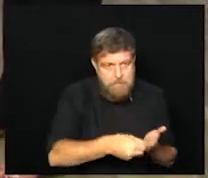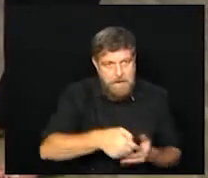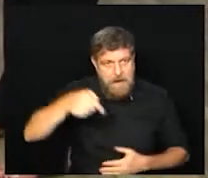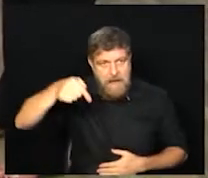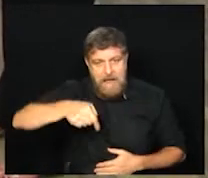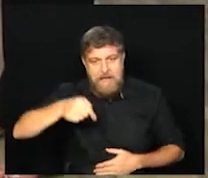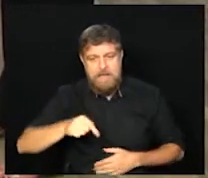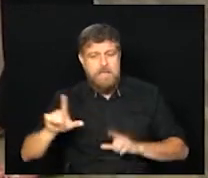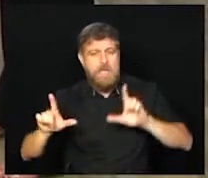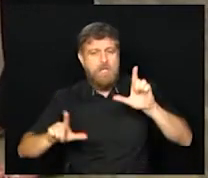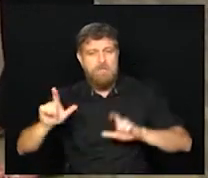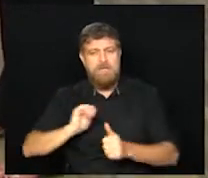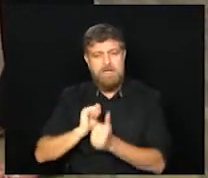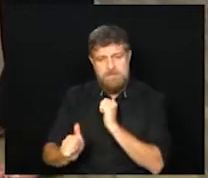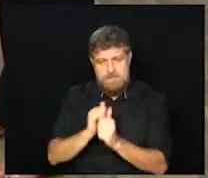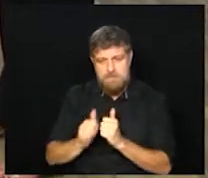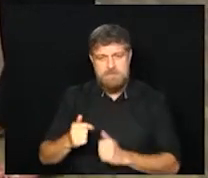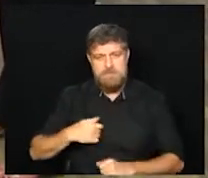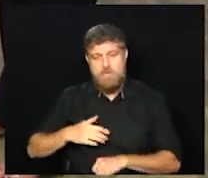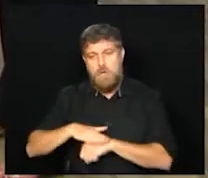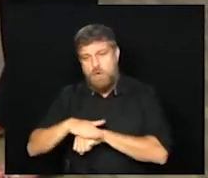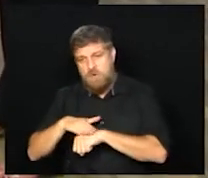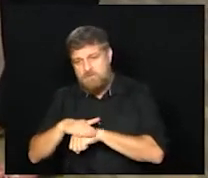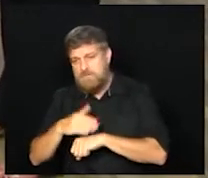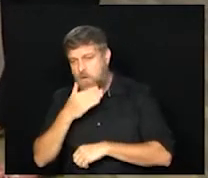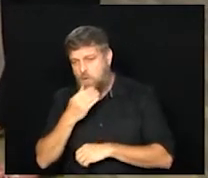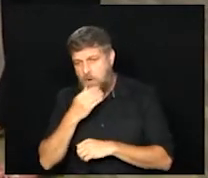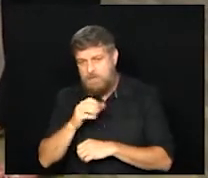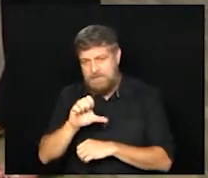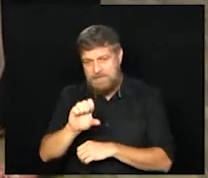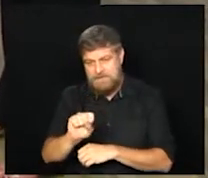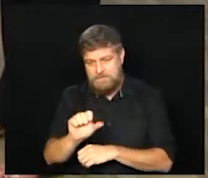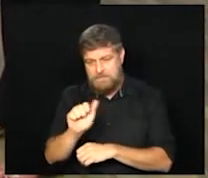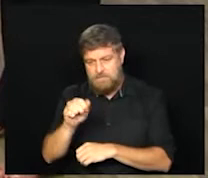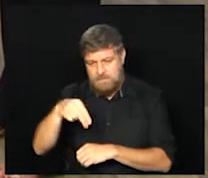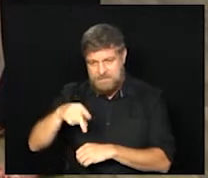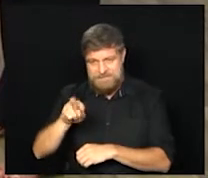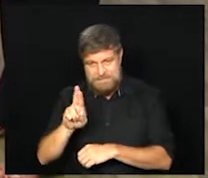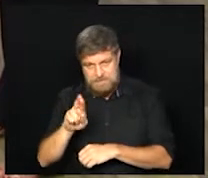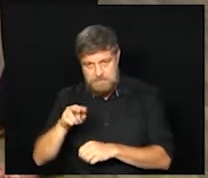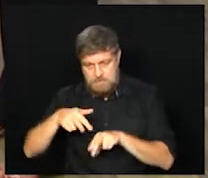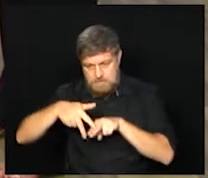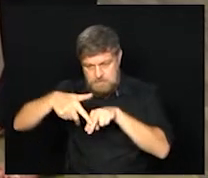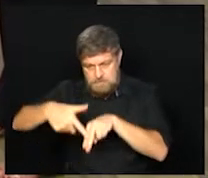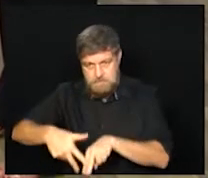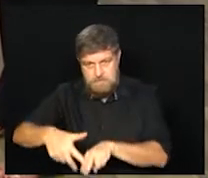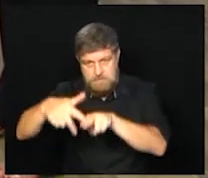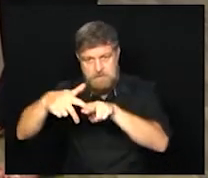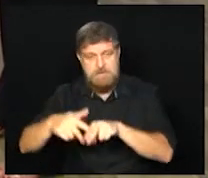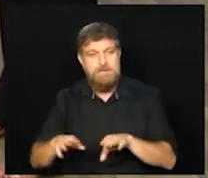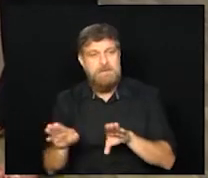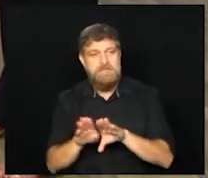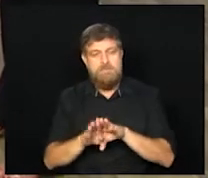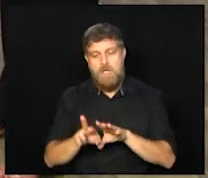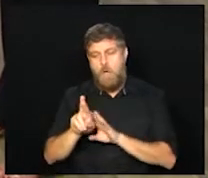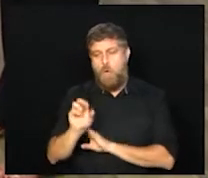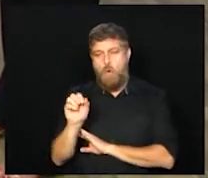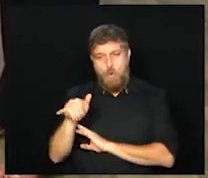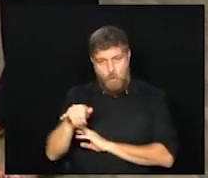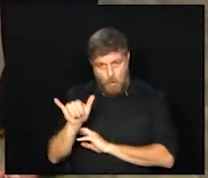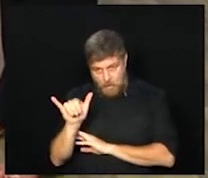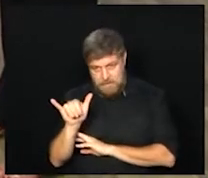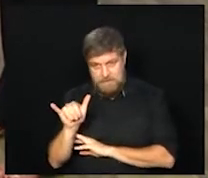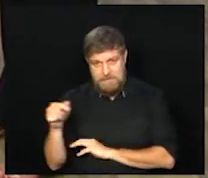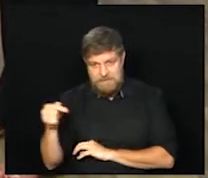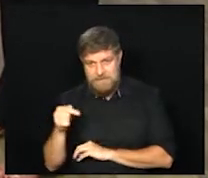Esportes, eu já entrevistei o Sandro Dias, o mineirinho do skate, o Rony Gomes, recentemente